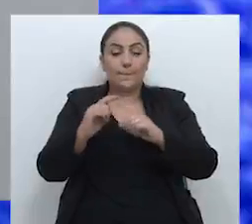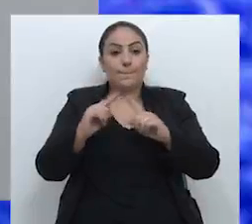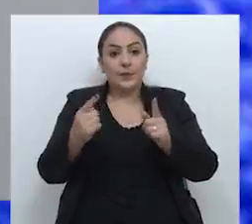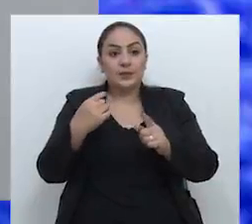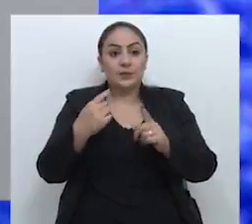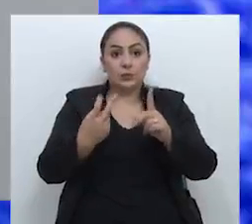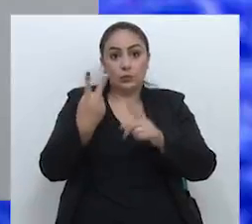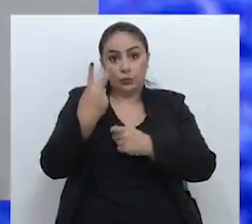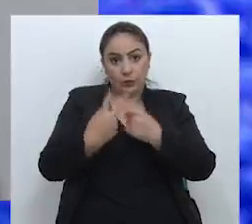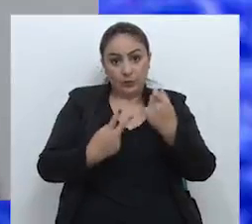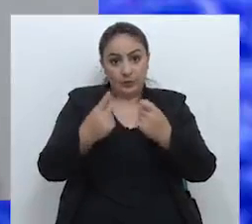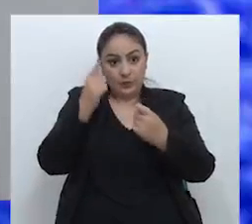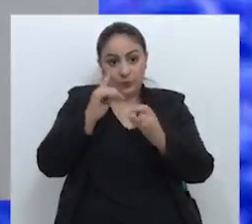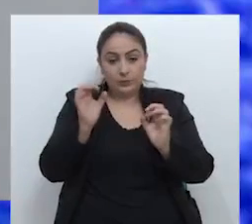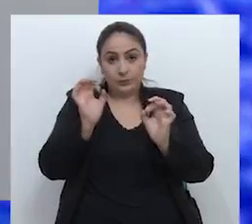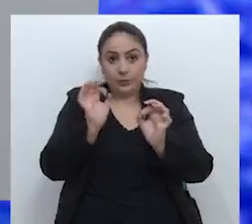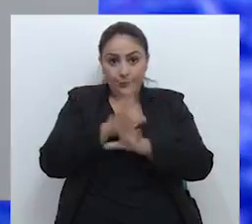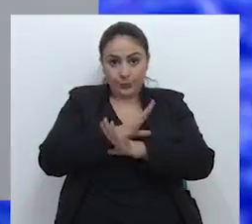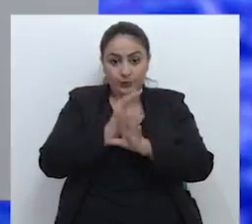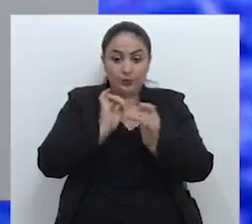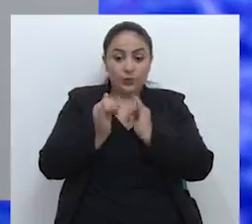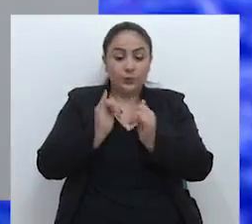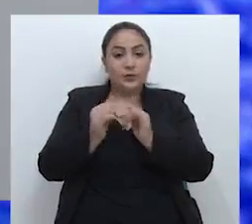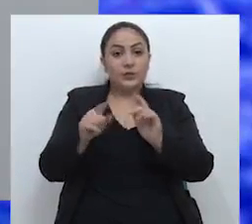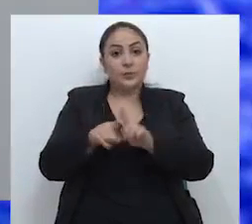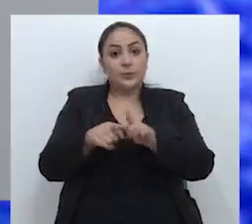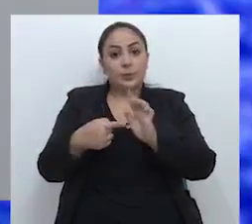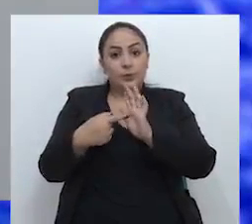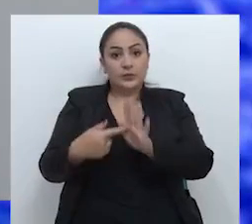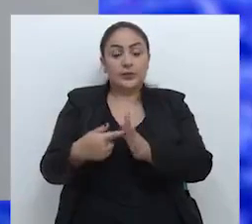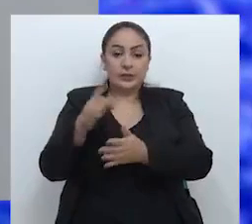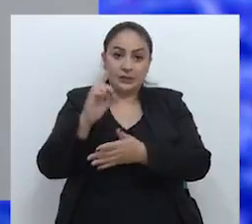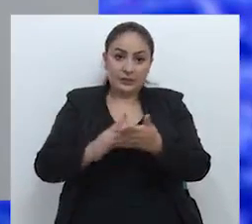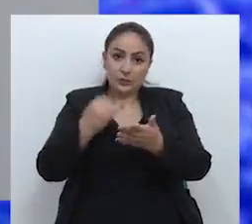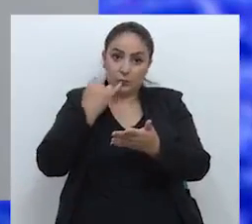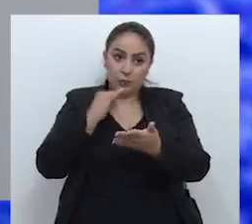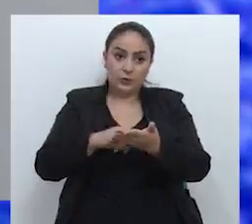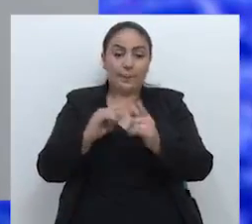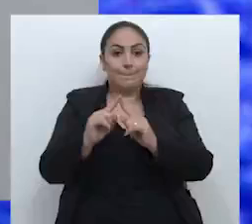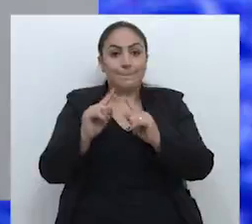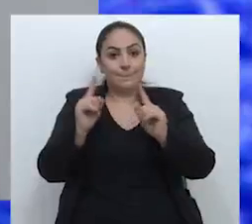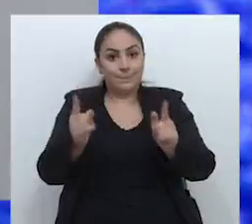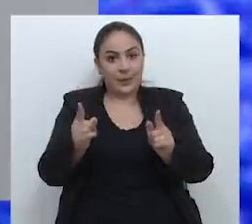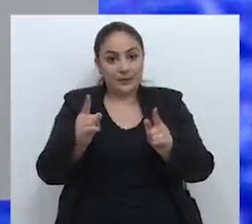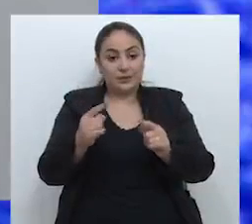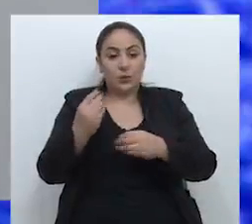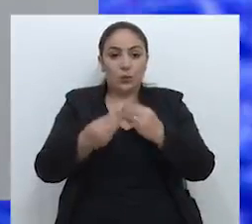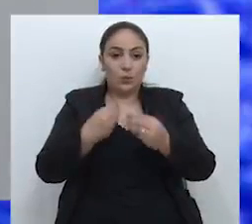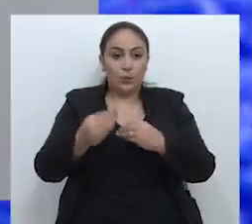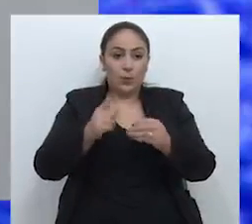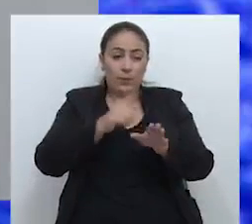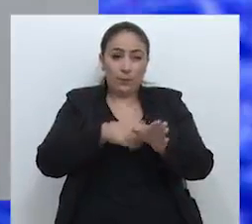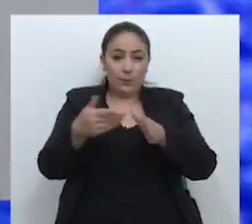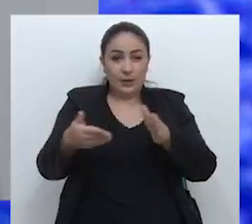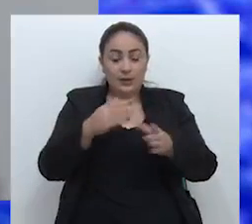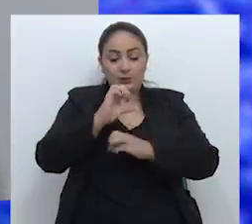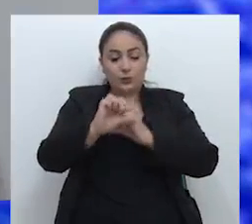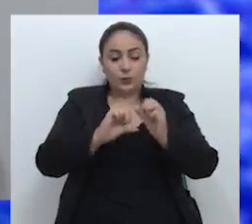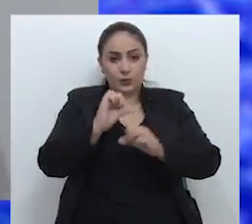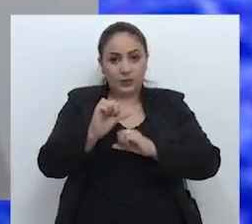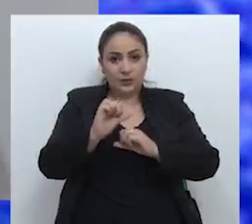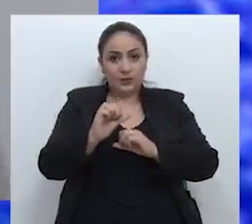contribuintes têm mais 2 meses para concluir suas informações e apresentar suas declarações. Porém, embora o prazo tenha se